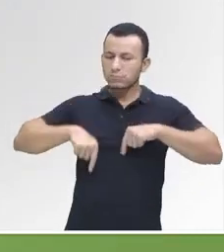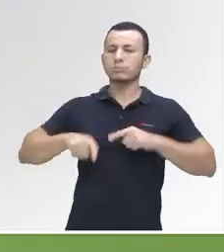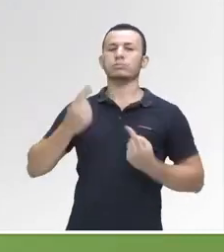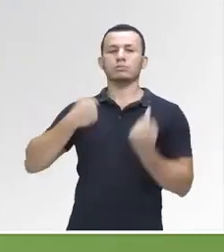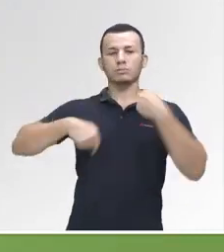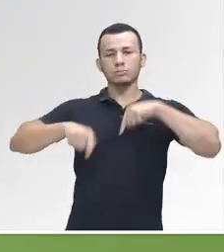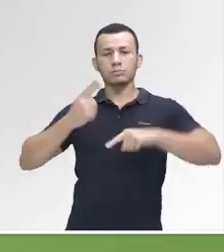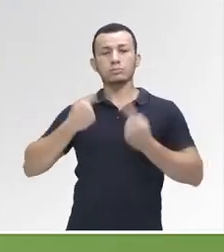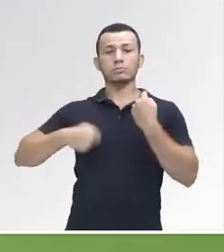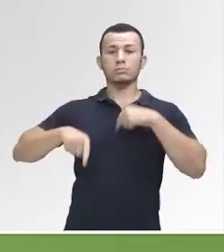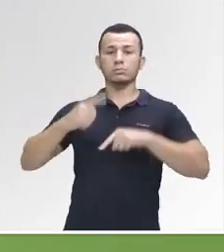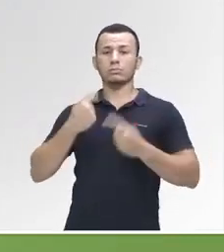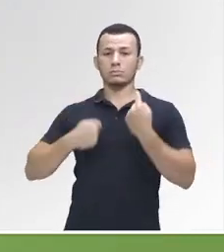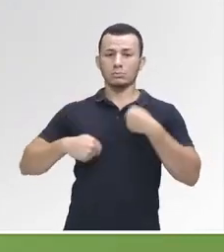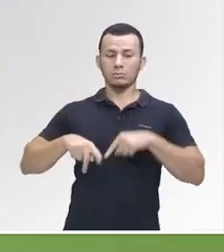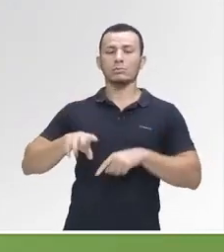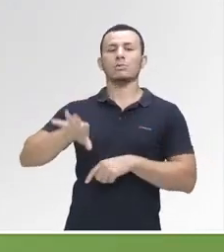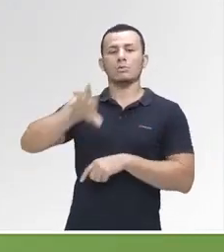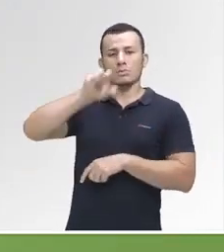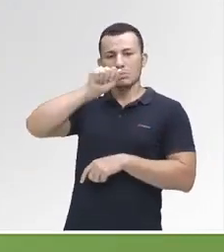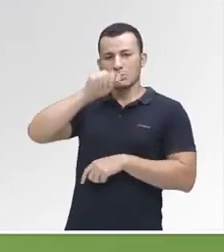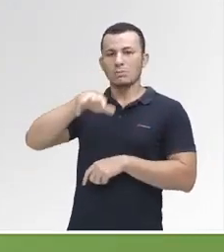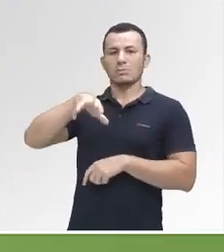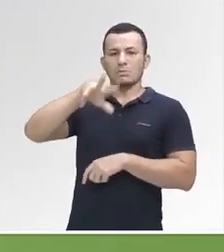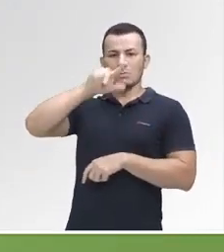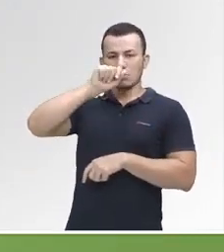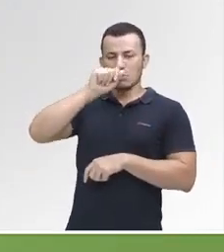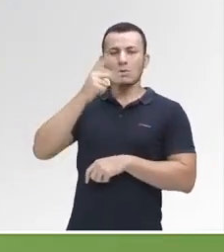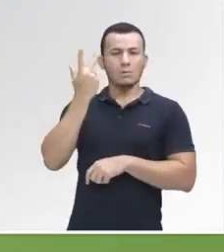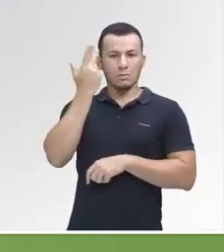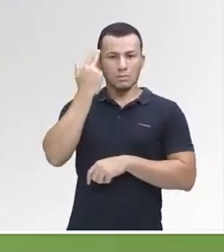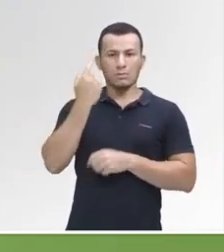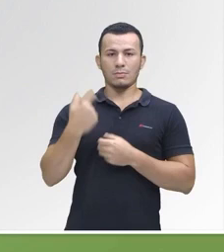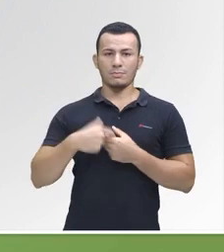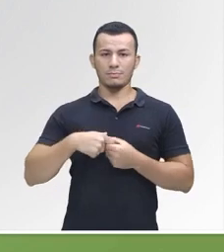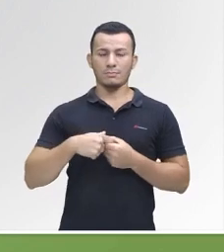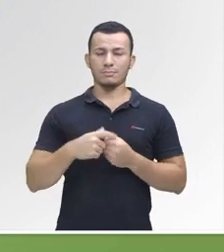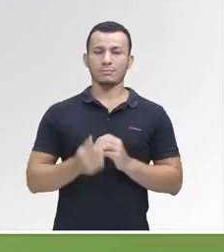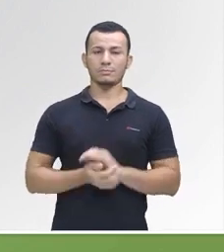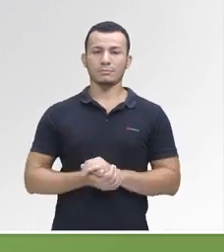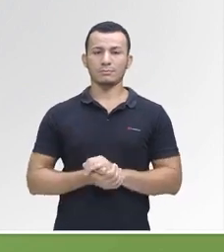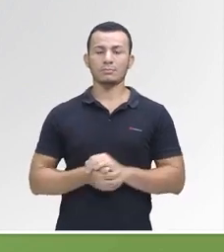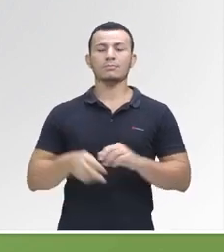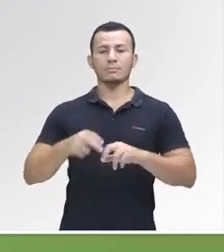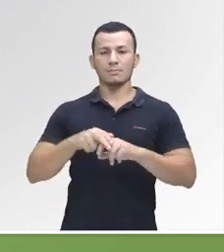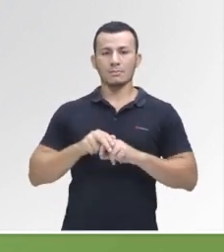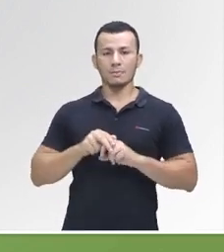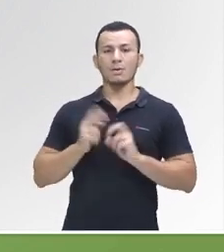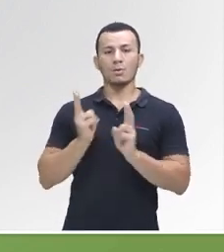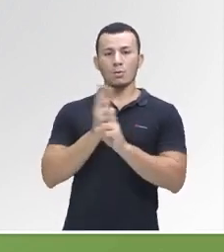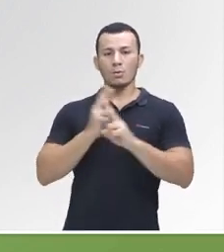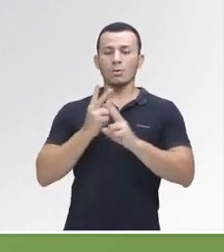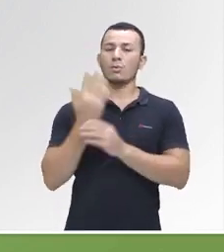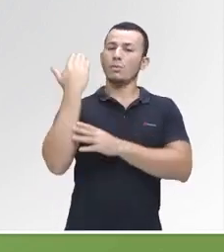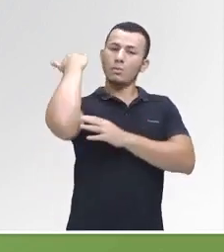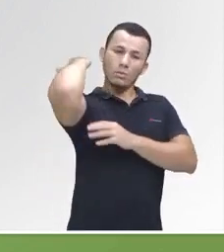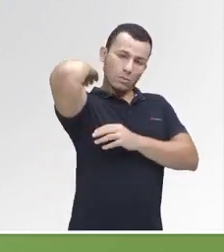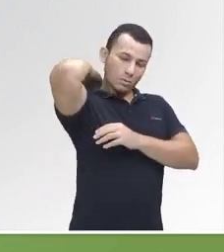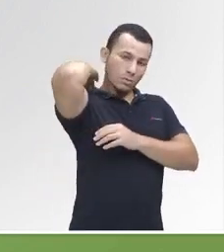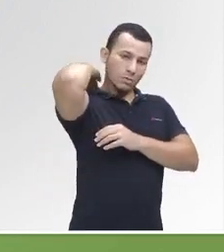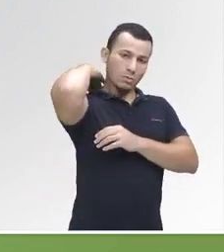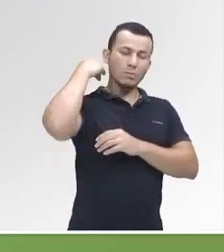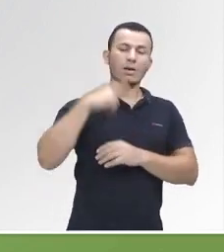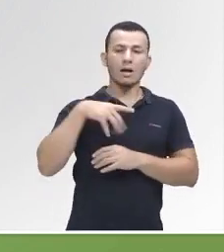normal, volte a respirar, né, volte à respiração normal, por conta da ventilação do pulmão. O nosso pulmão ele é responsável